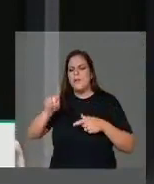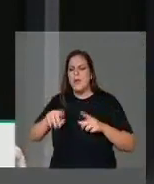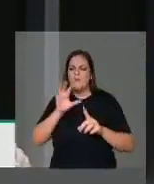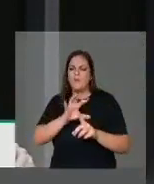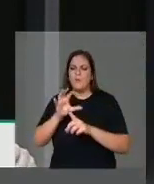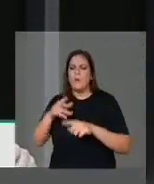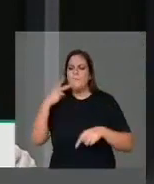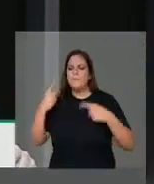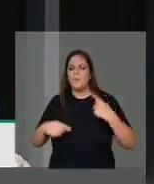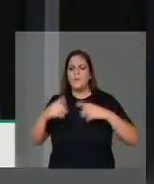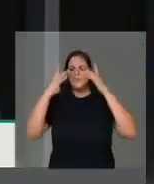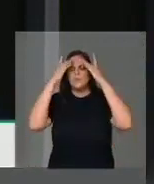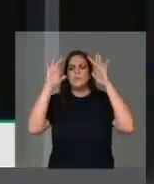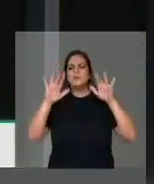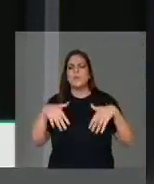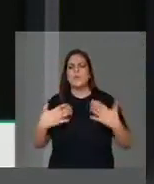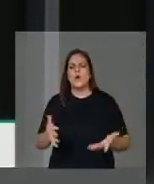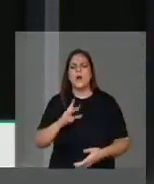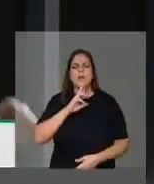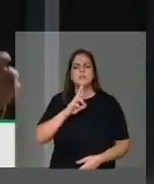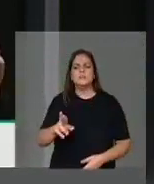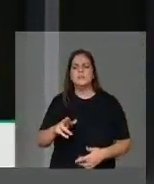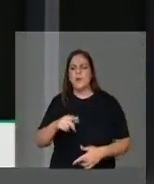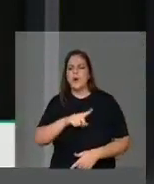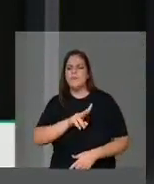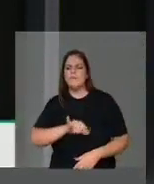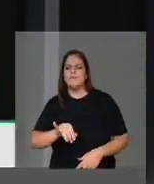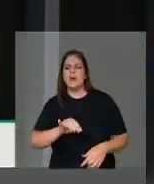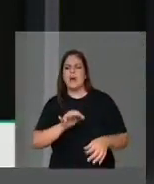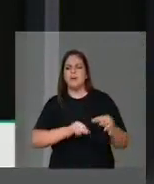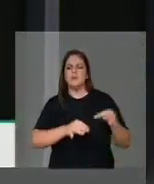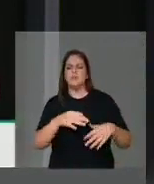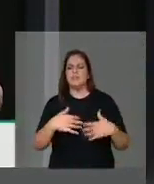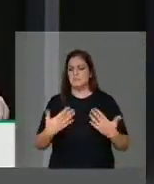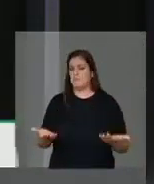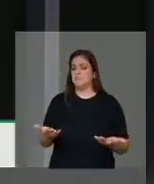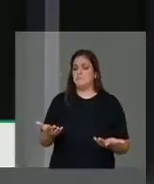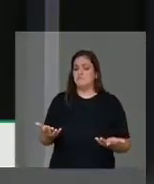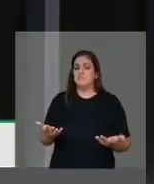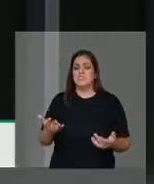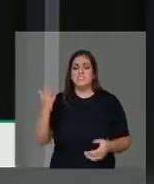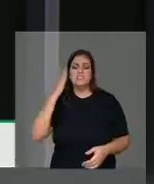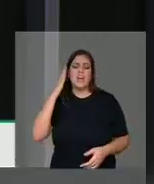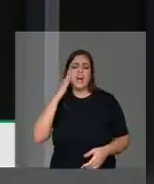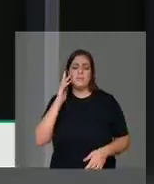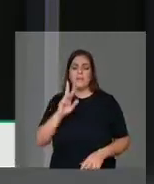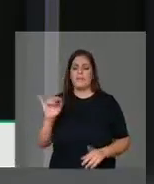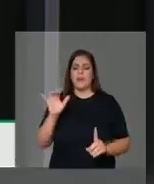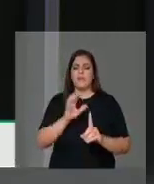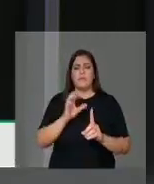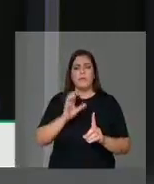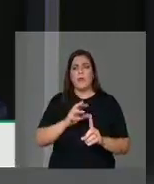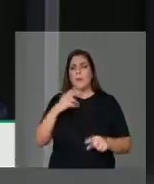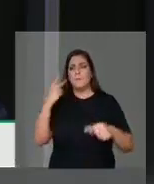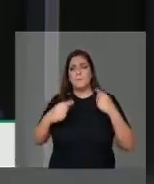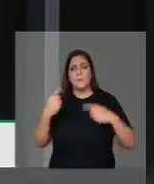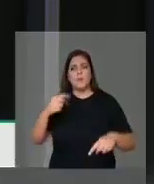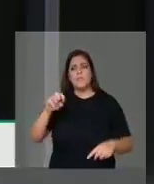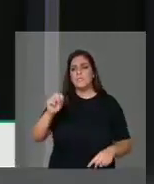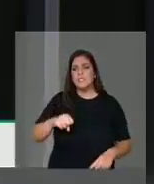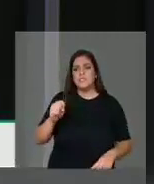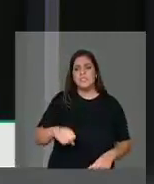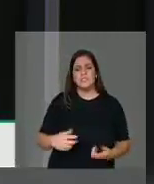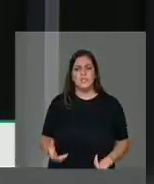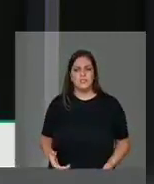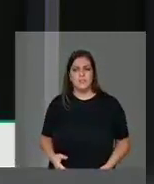delas ninguém sabe o que sairá, mas com certeza sairá uma decisão muito politizada, muito influenciada, porque os